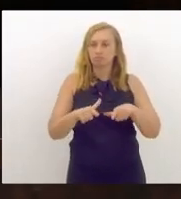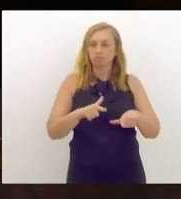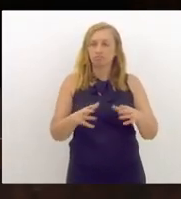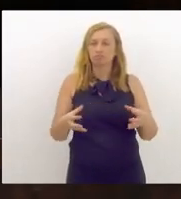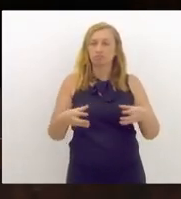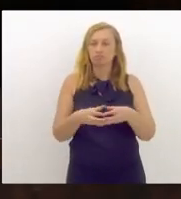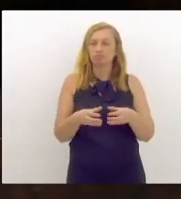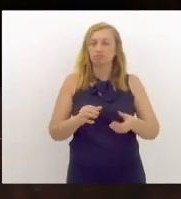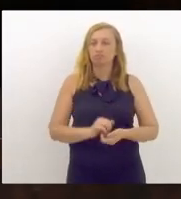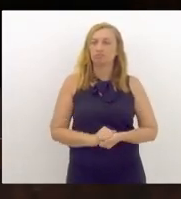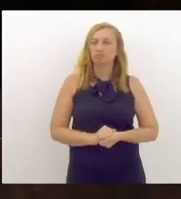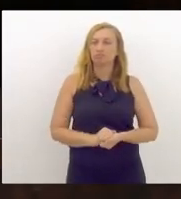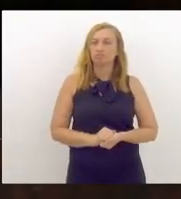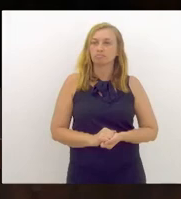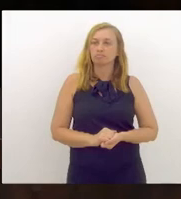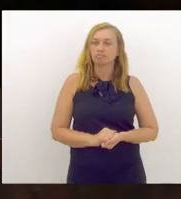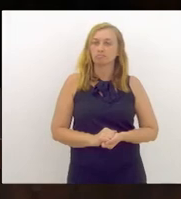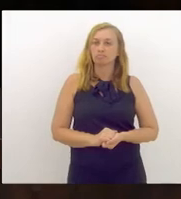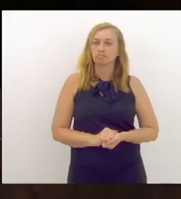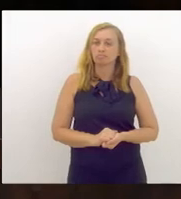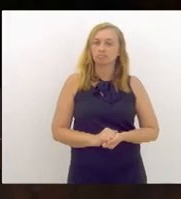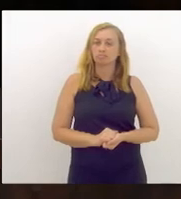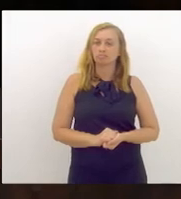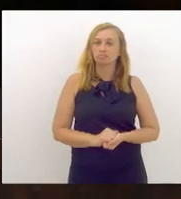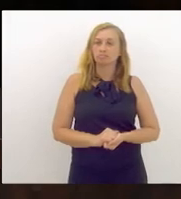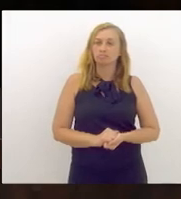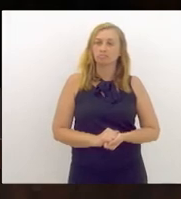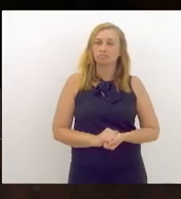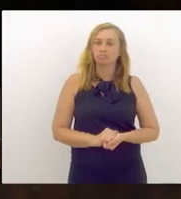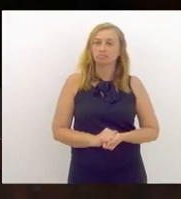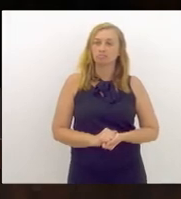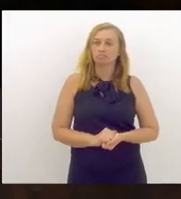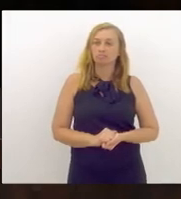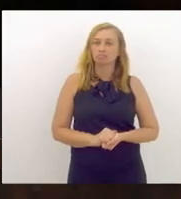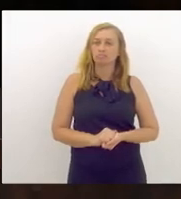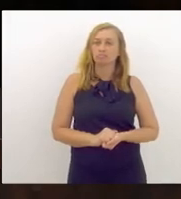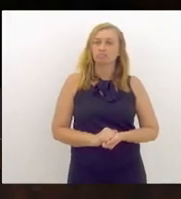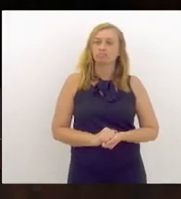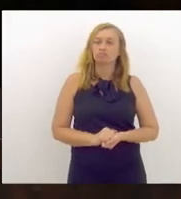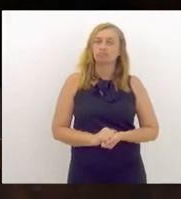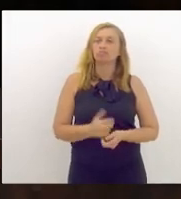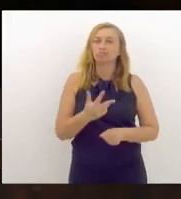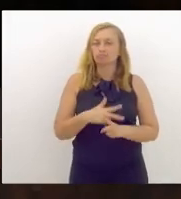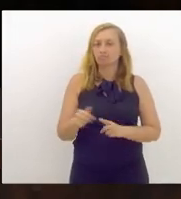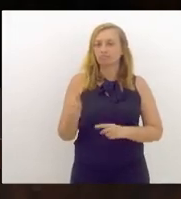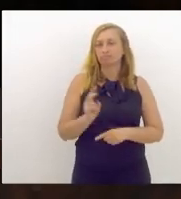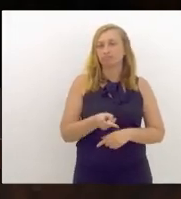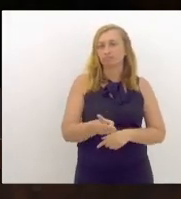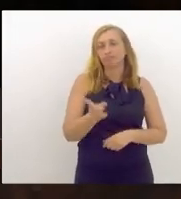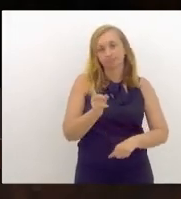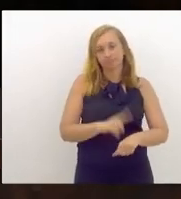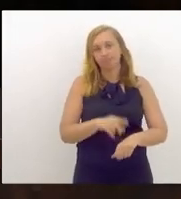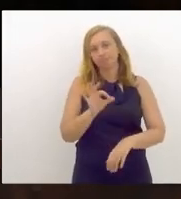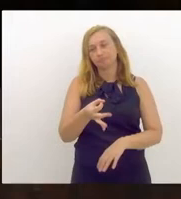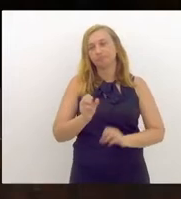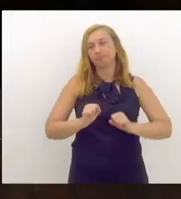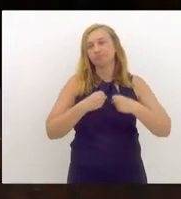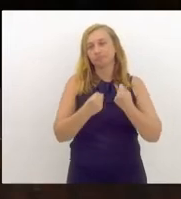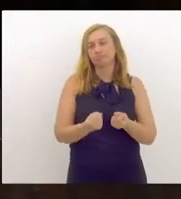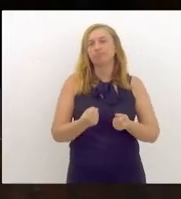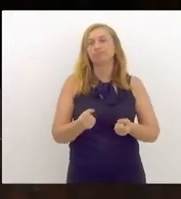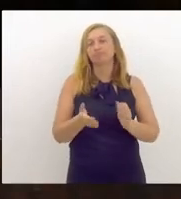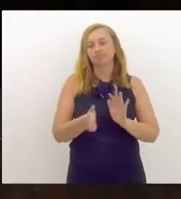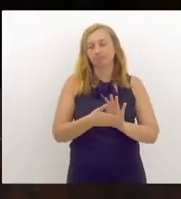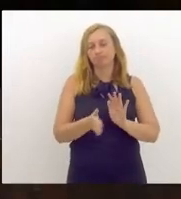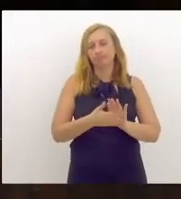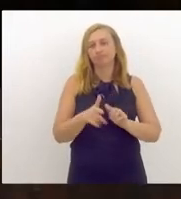ela tem tudo para ser Vitoriosa é uma questão de tempo é uma questão de esforço uma questão de